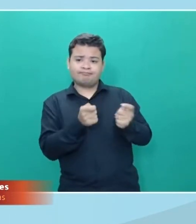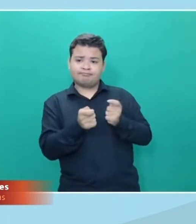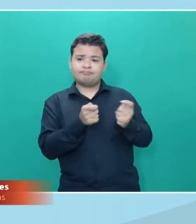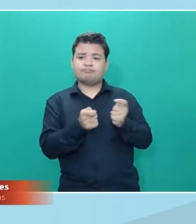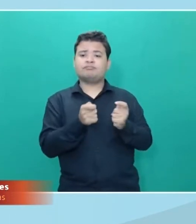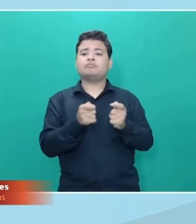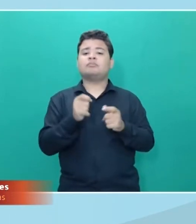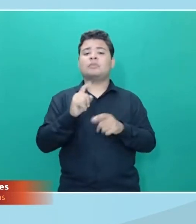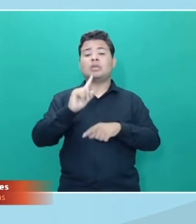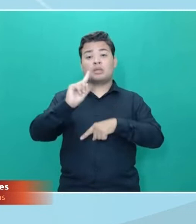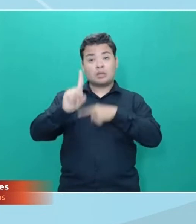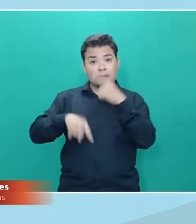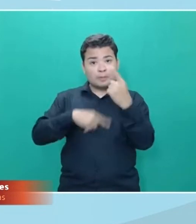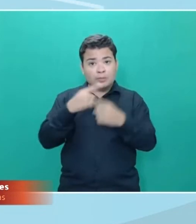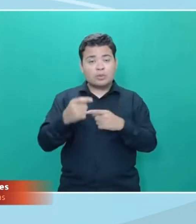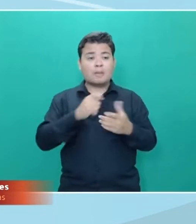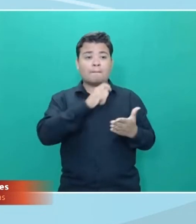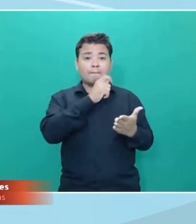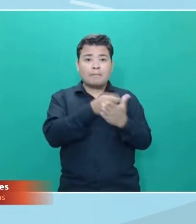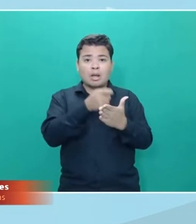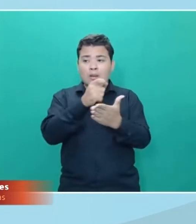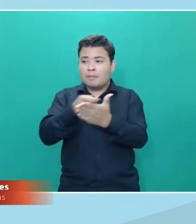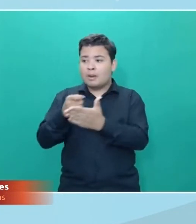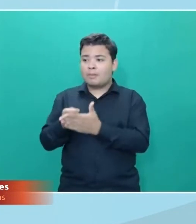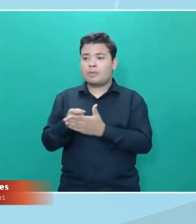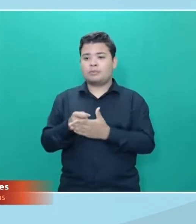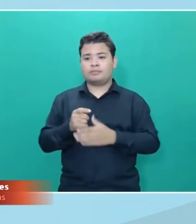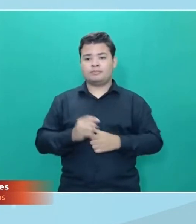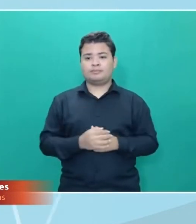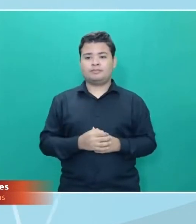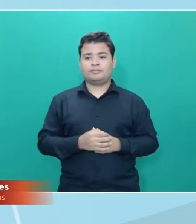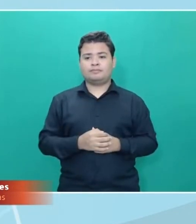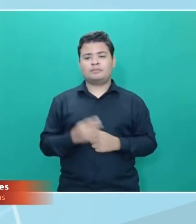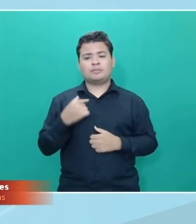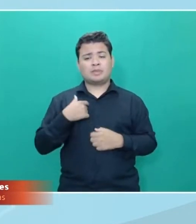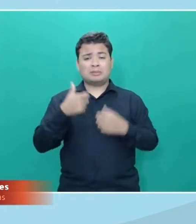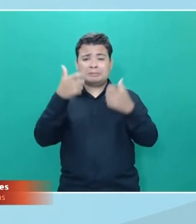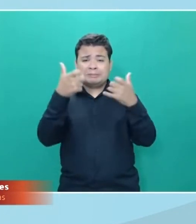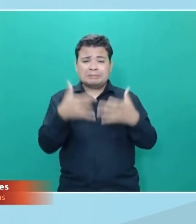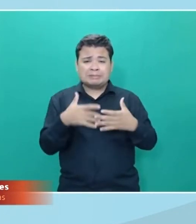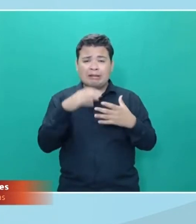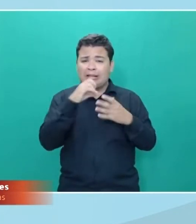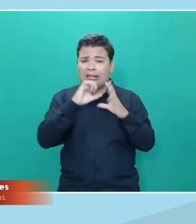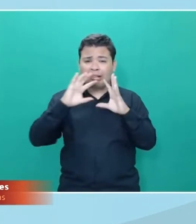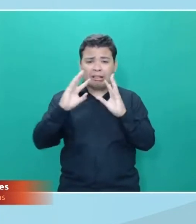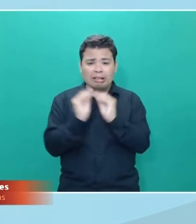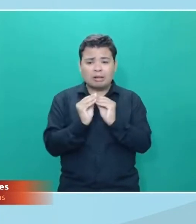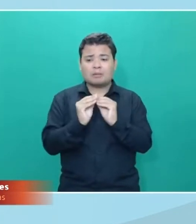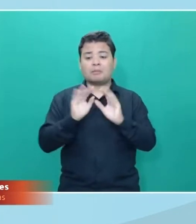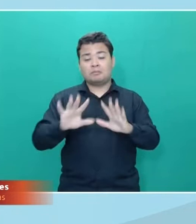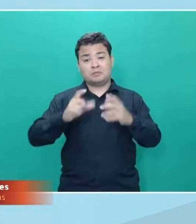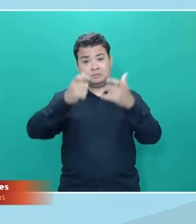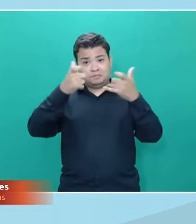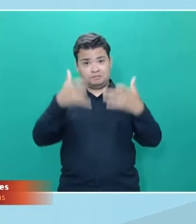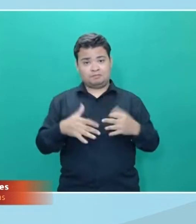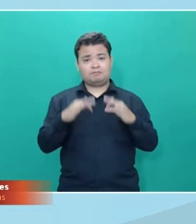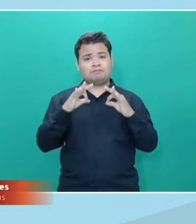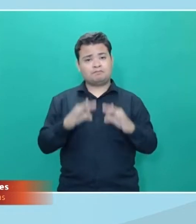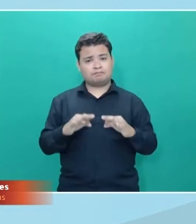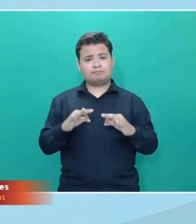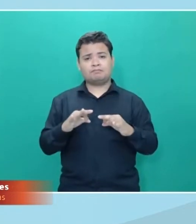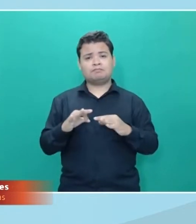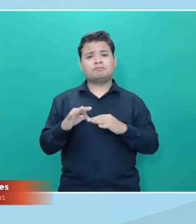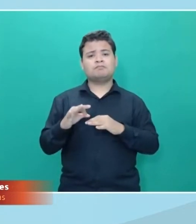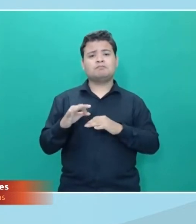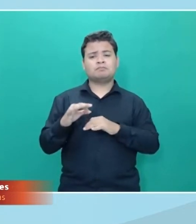é responsável pelo pagamento dos benefícios. Eu dei só uma rápida pincelada, porque quem vai explicar mesmo para a gente um pouco mais sobre